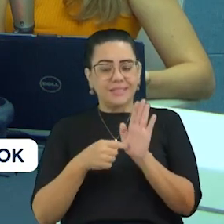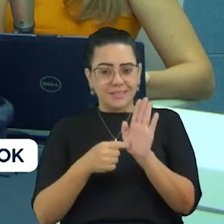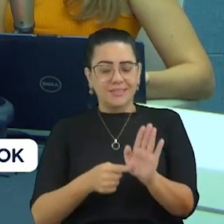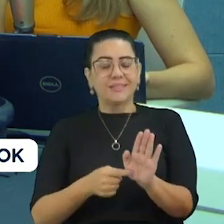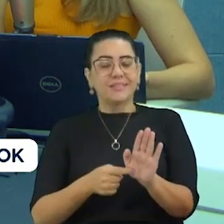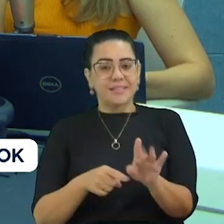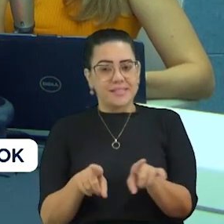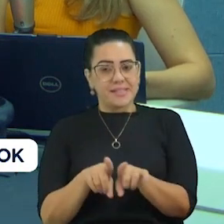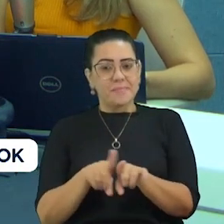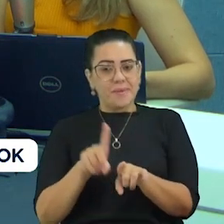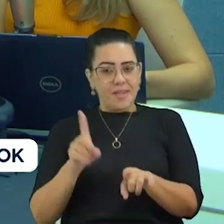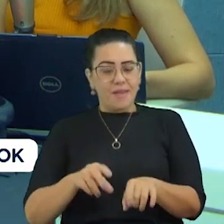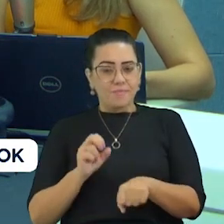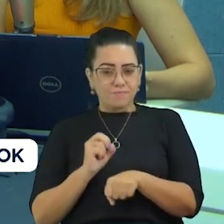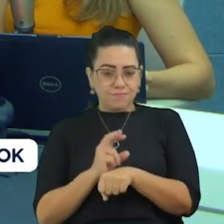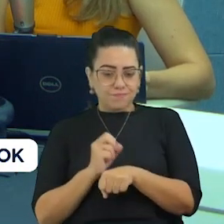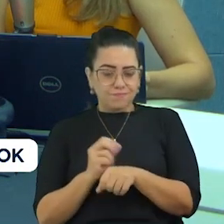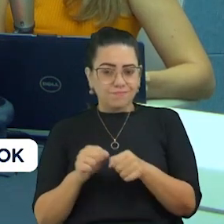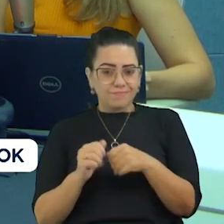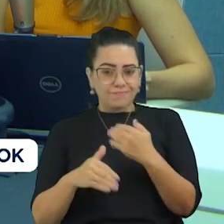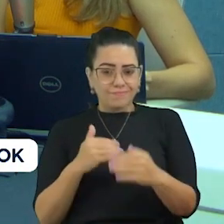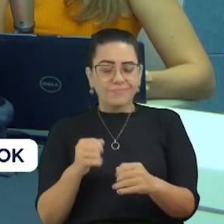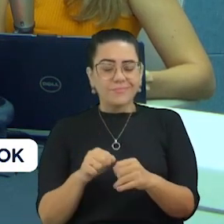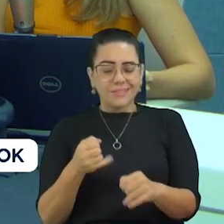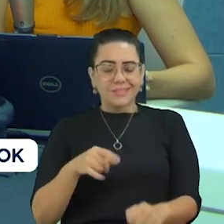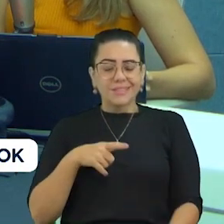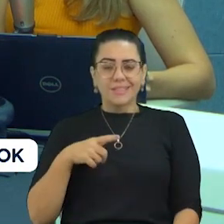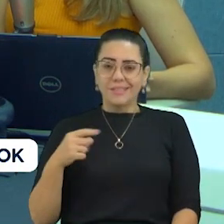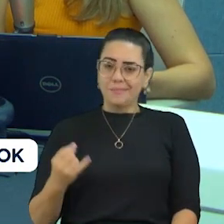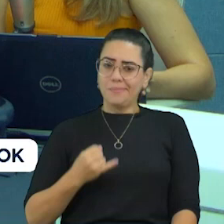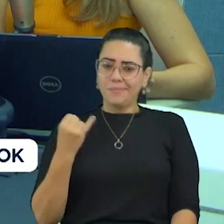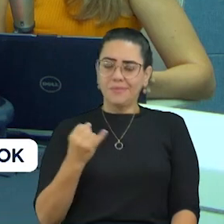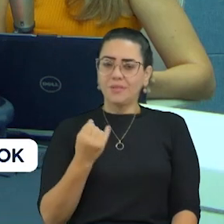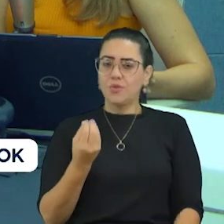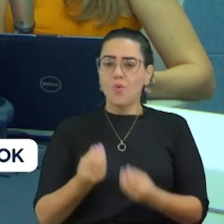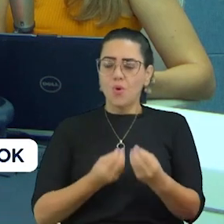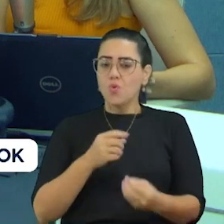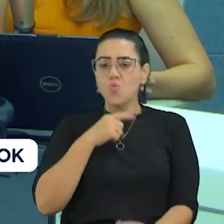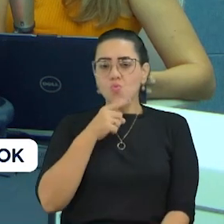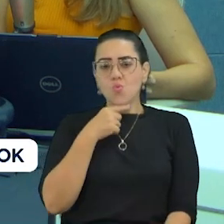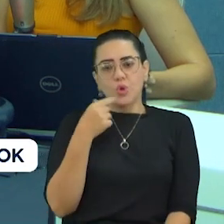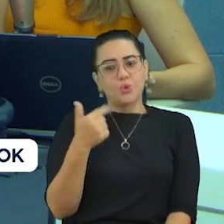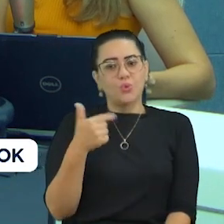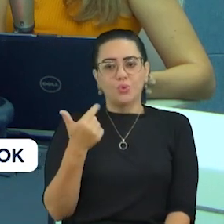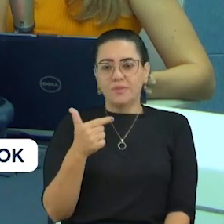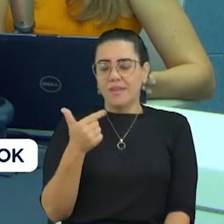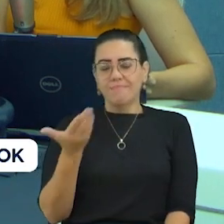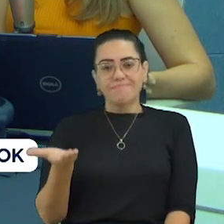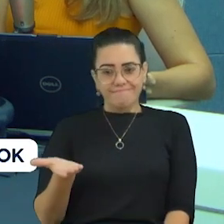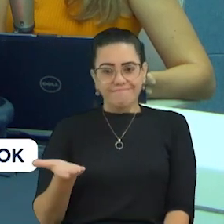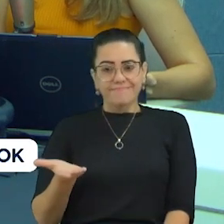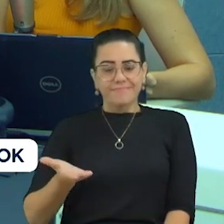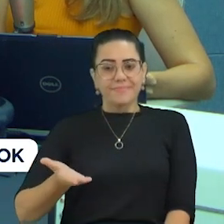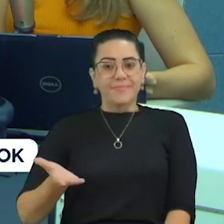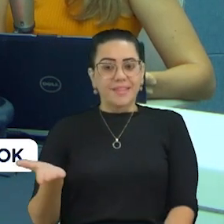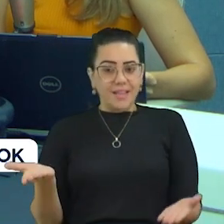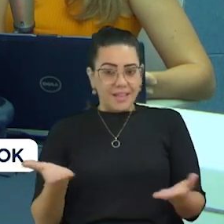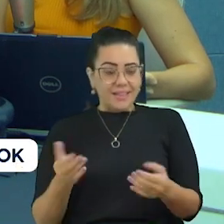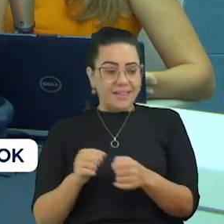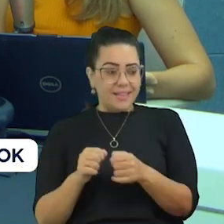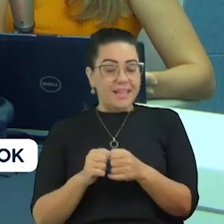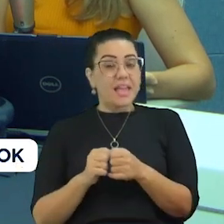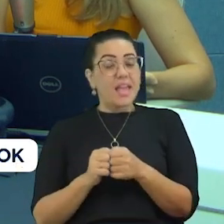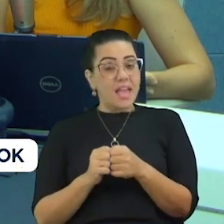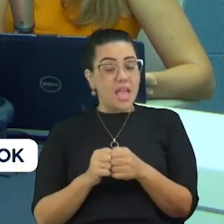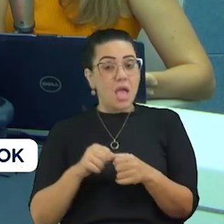aquela bactéria. E às vezes, aquela bactéria já não tem mais o antibiótico adequado para ela. Então, piora o